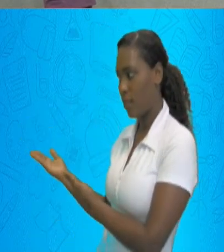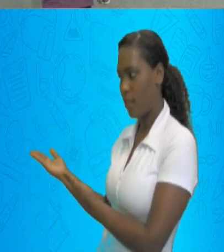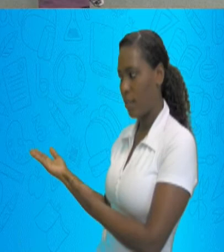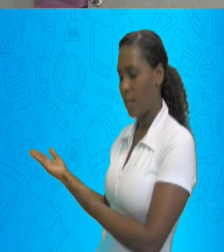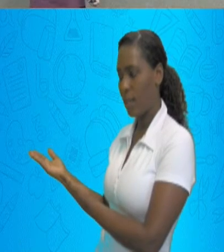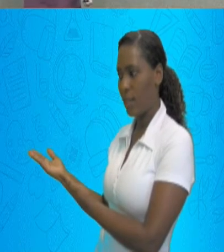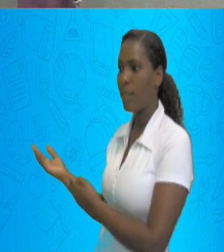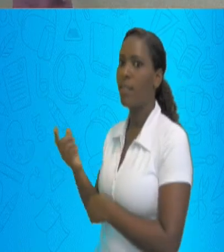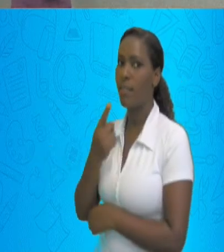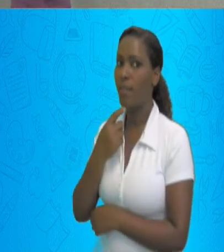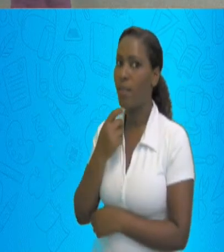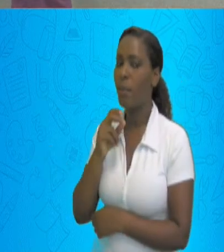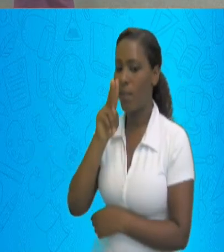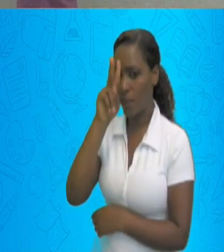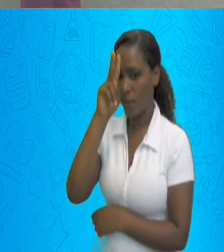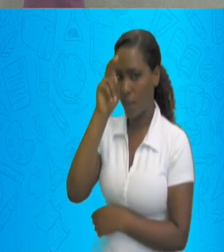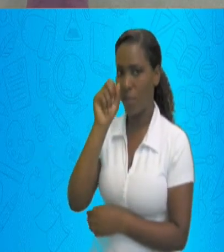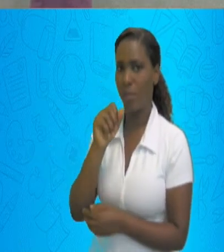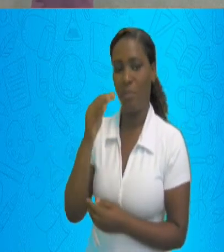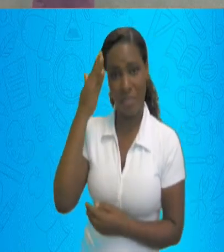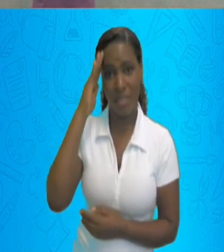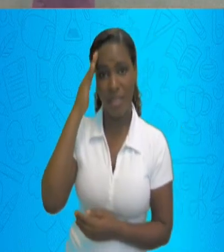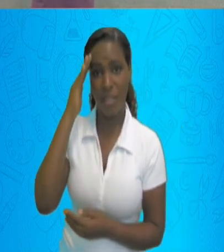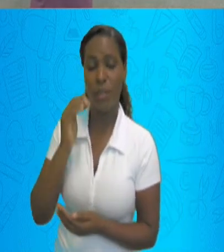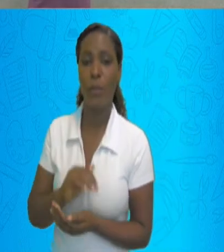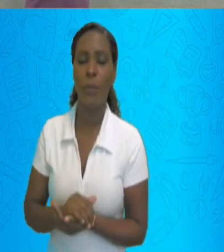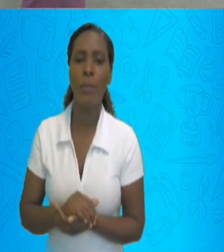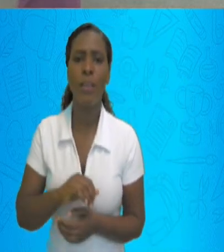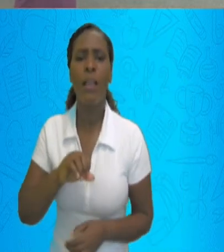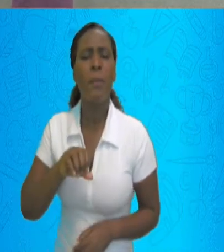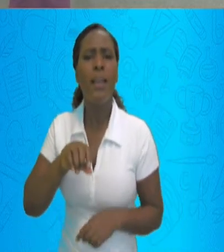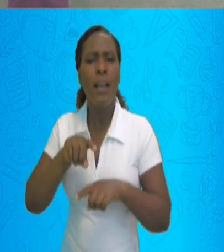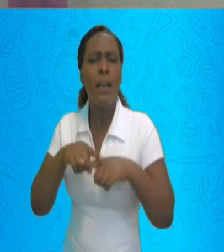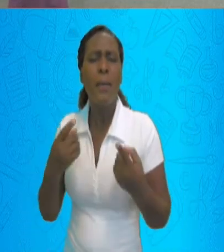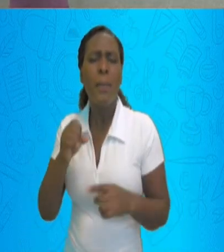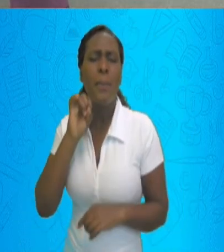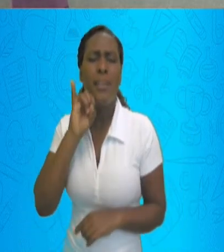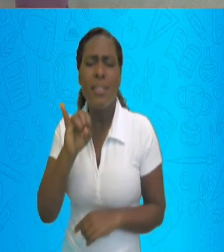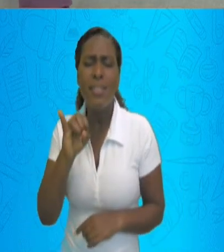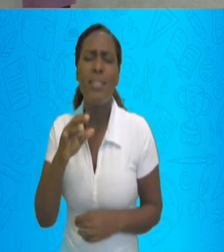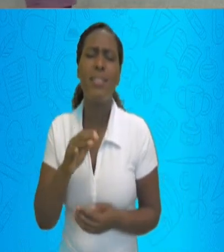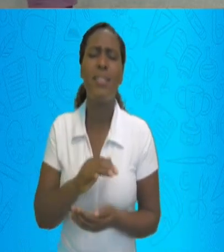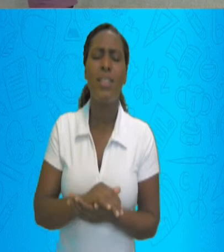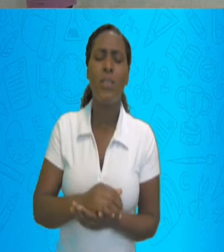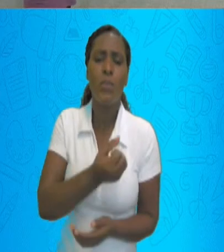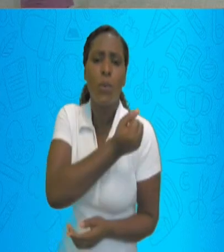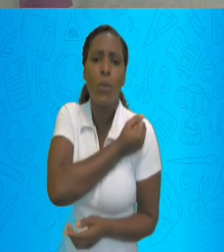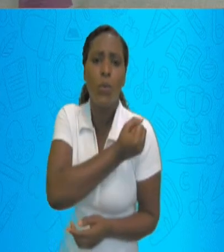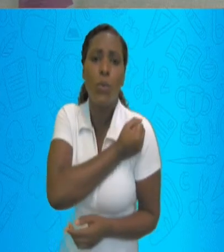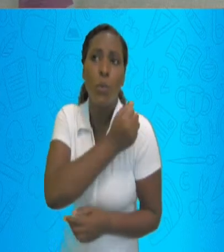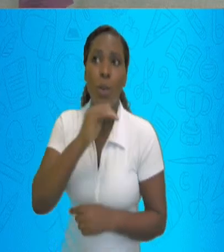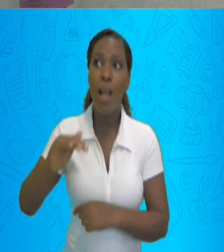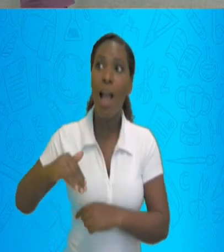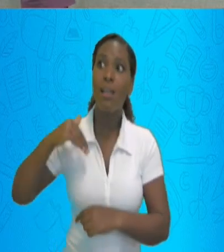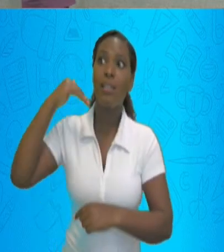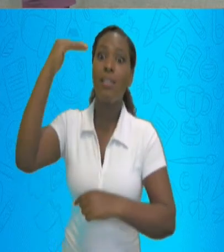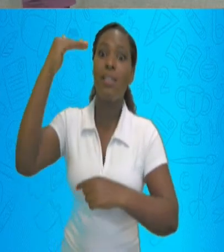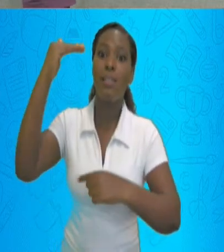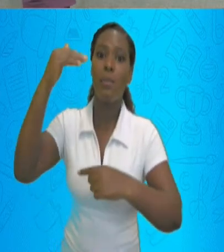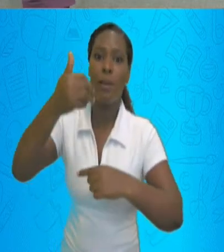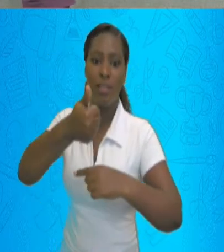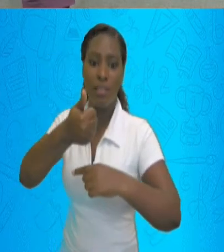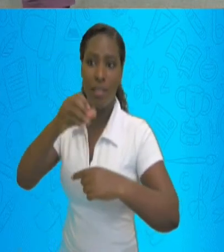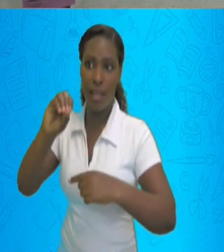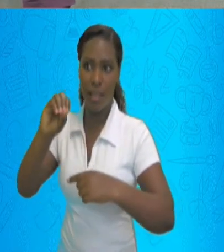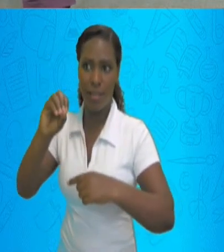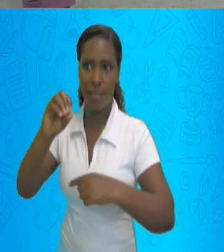9 milésimos. E quando o denominador for outros números acima de 10? É muito simples. Nessa